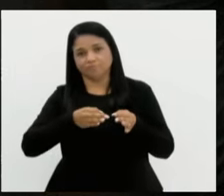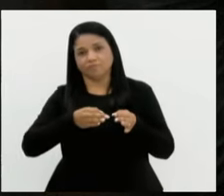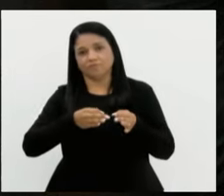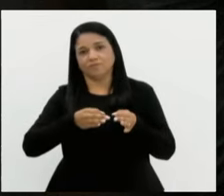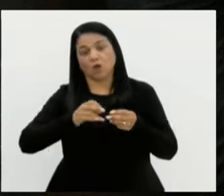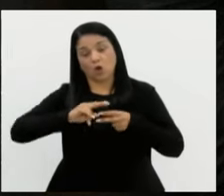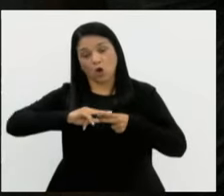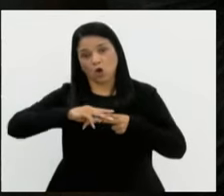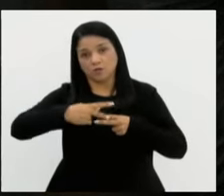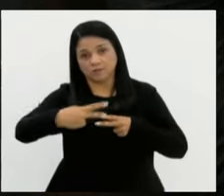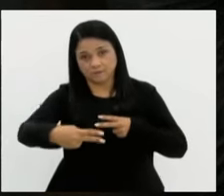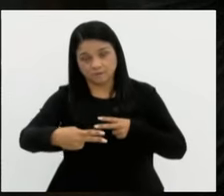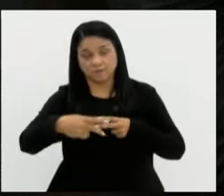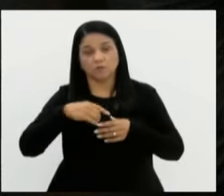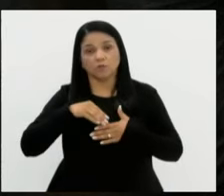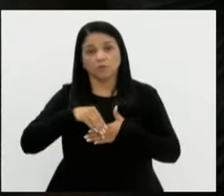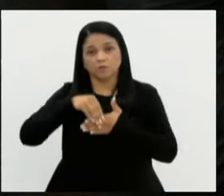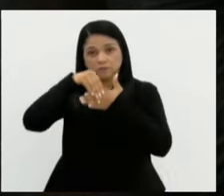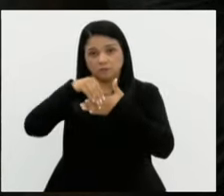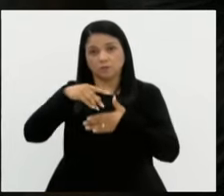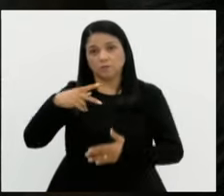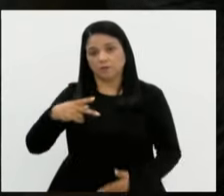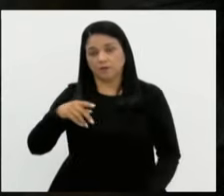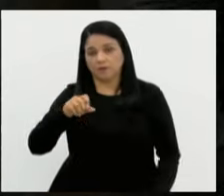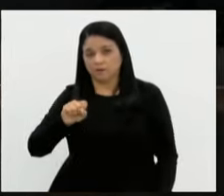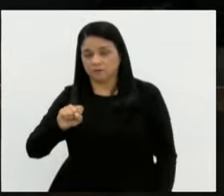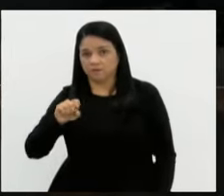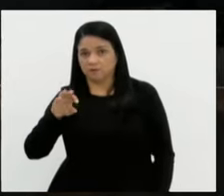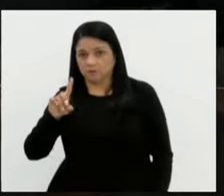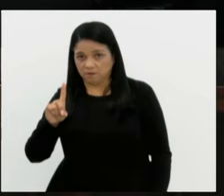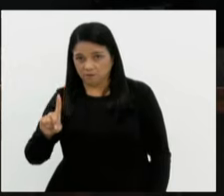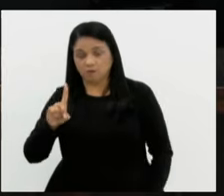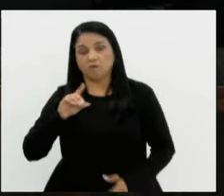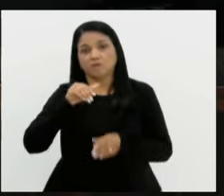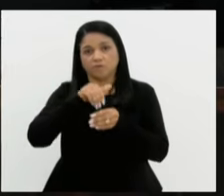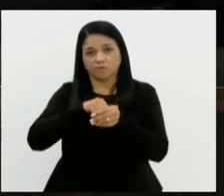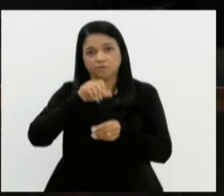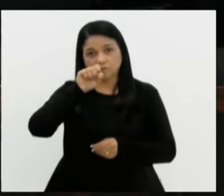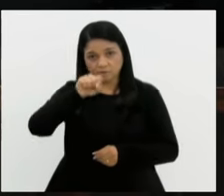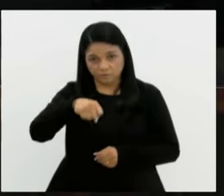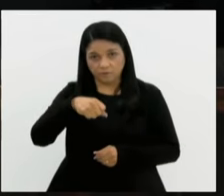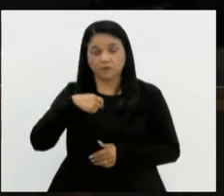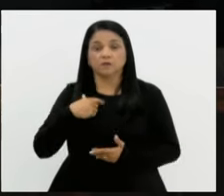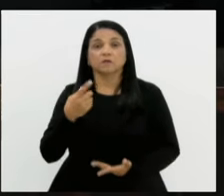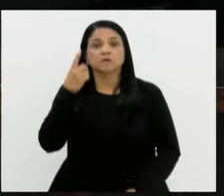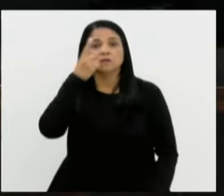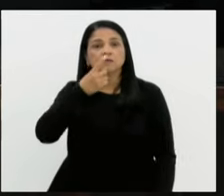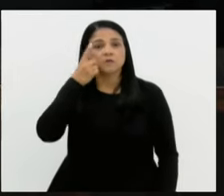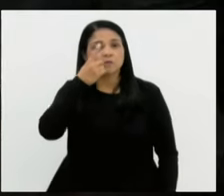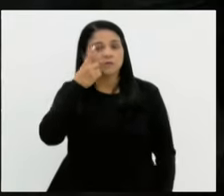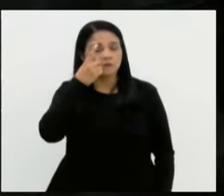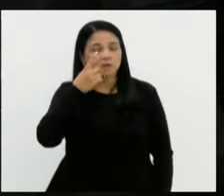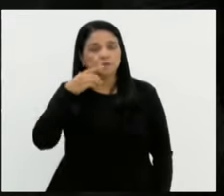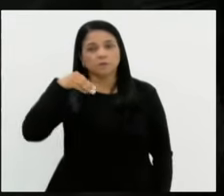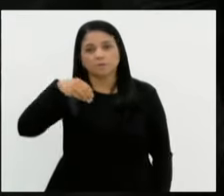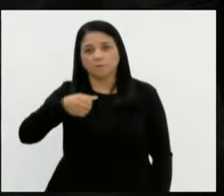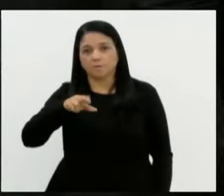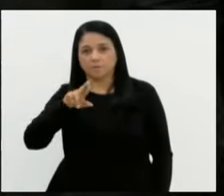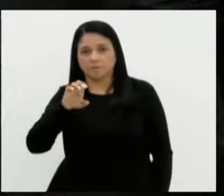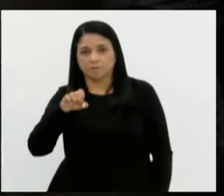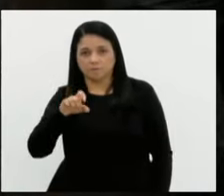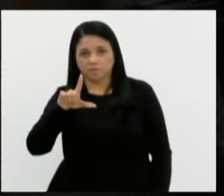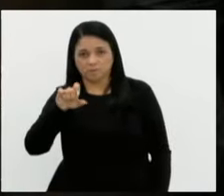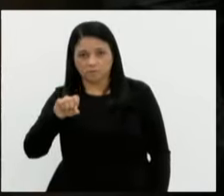como líder do PSD, voto sim. Obrigado, deputado. Deputado Marcelo Dino. Senhor